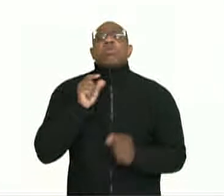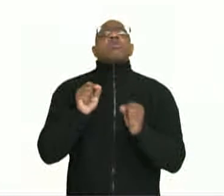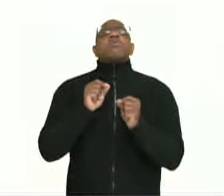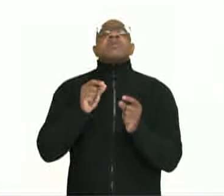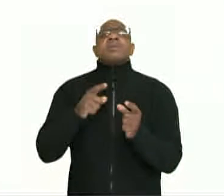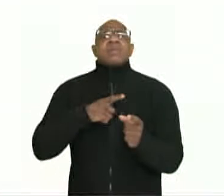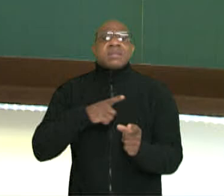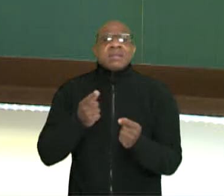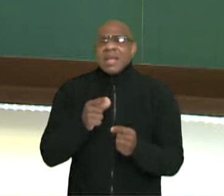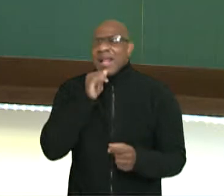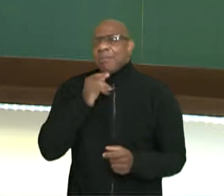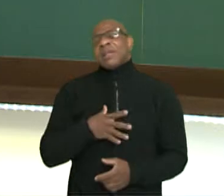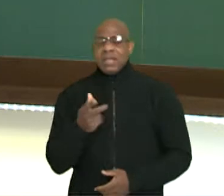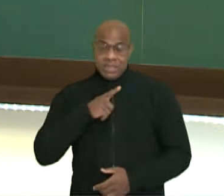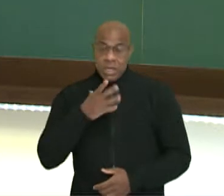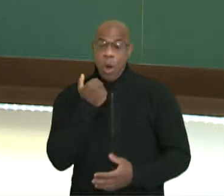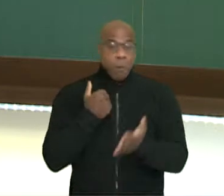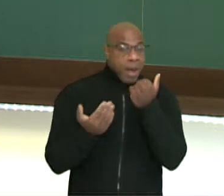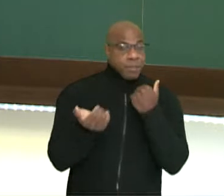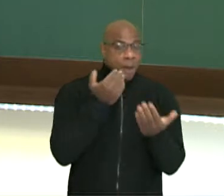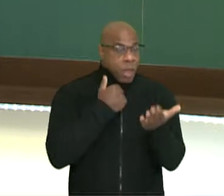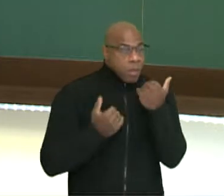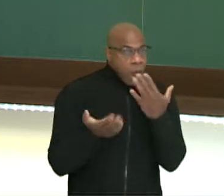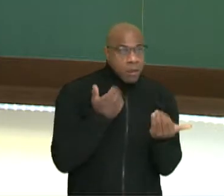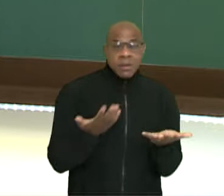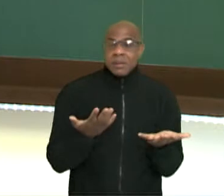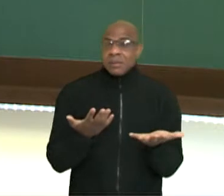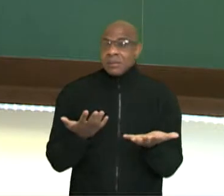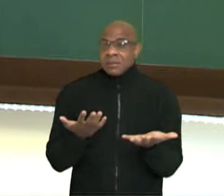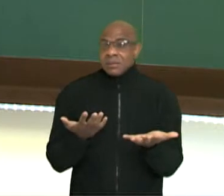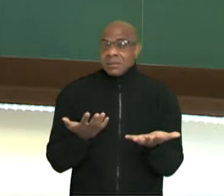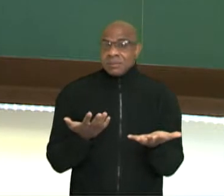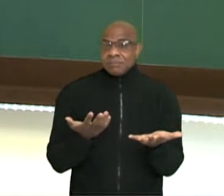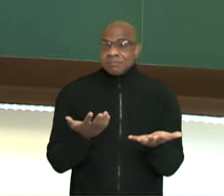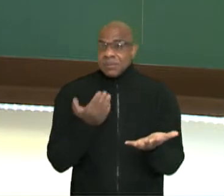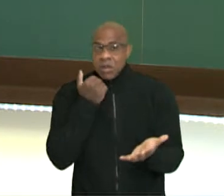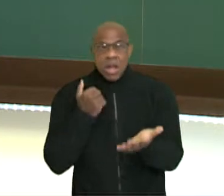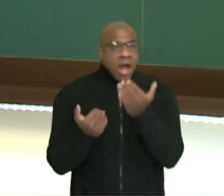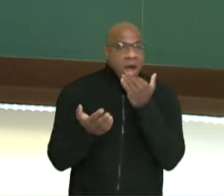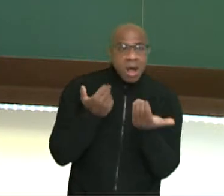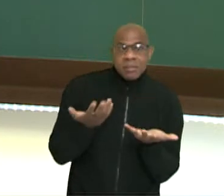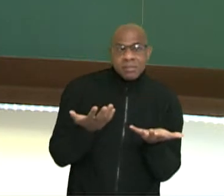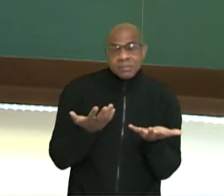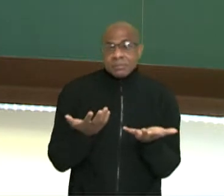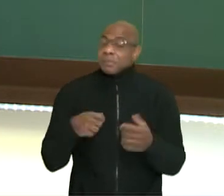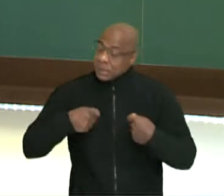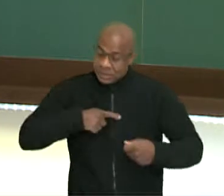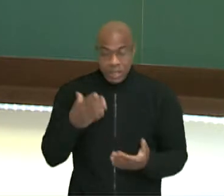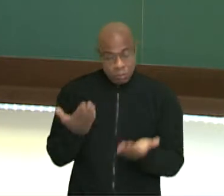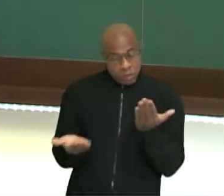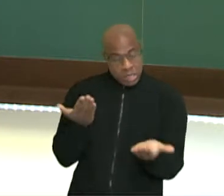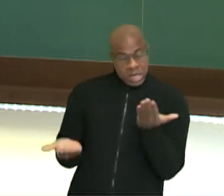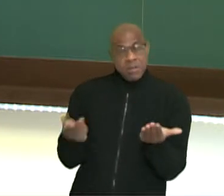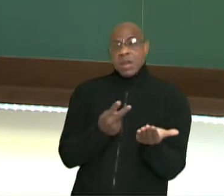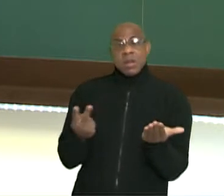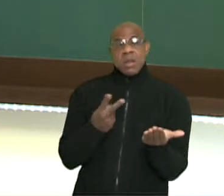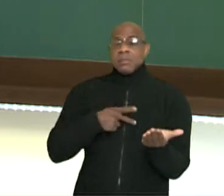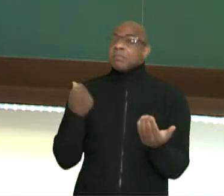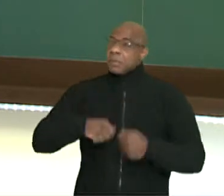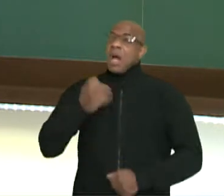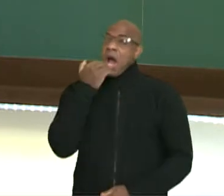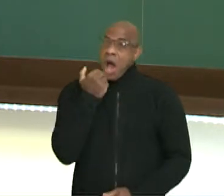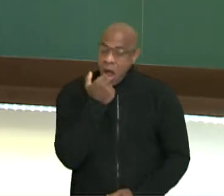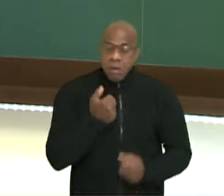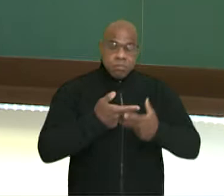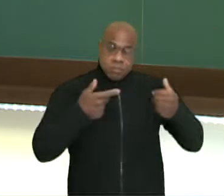ser super nutricional e ser cara? Aí não atinge, né? Então o legal é o equilíbrio entre as duas coisas, ter uma boa